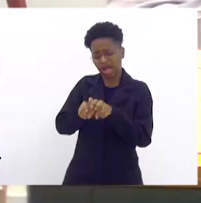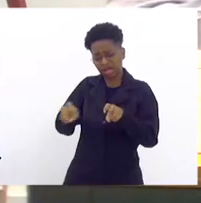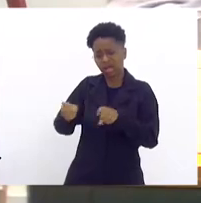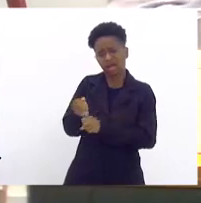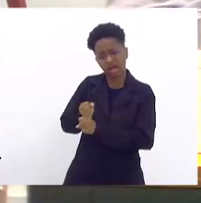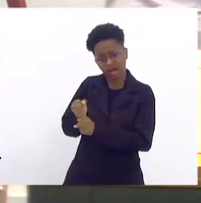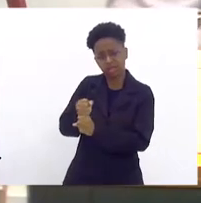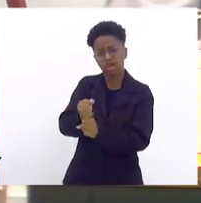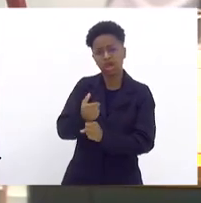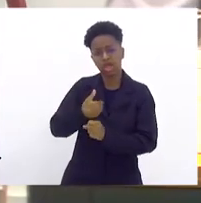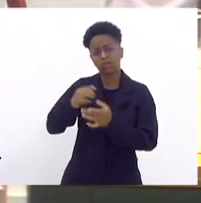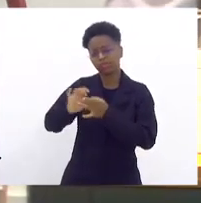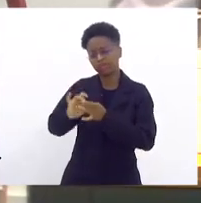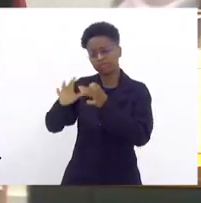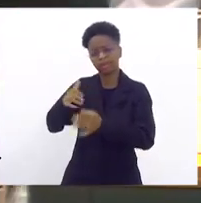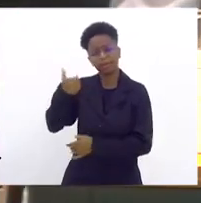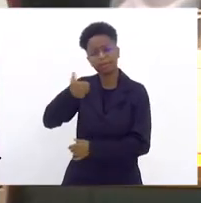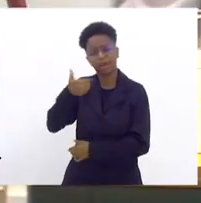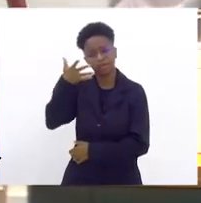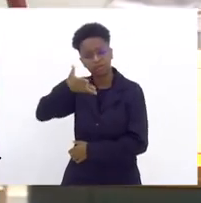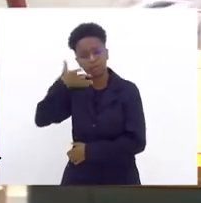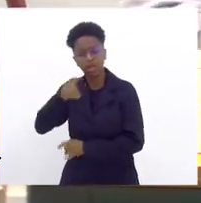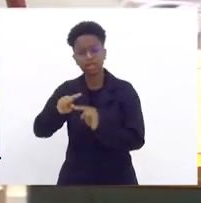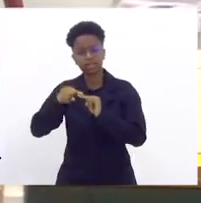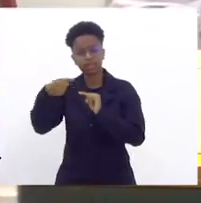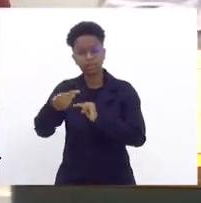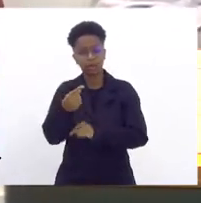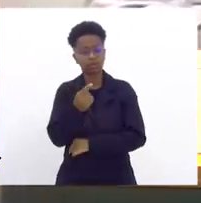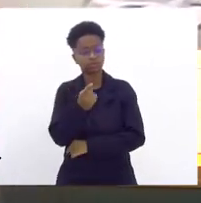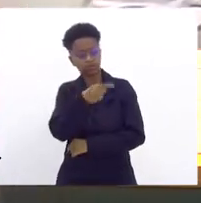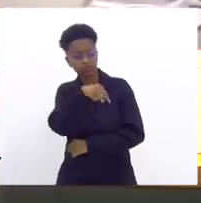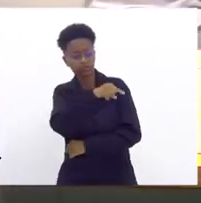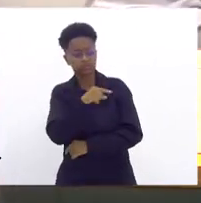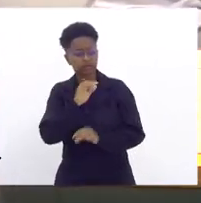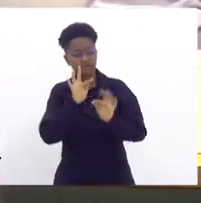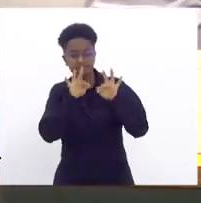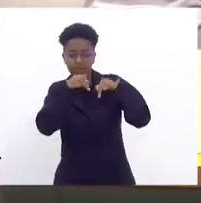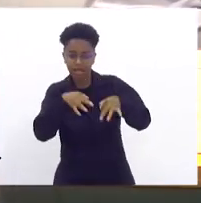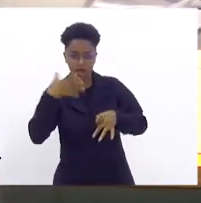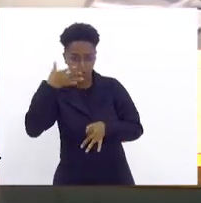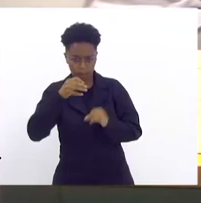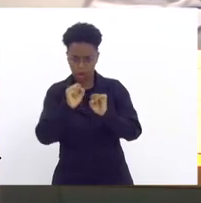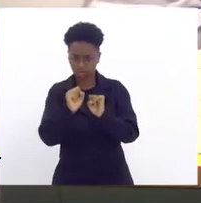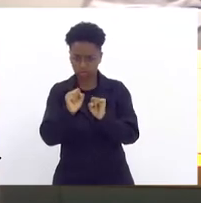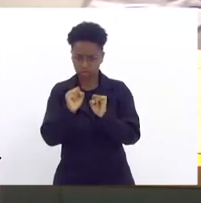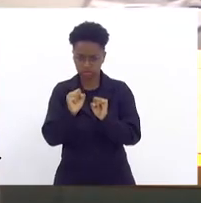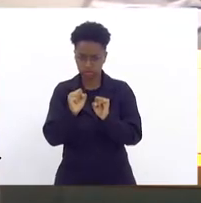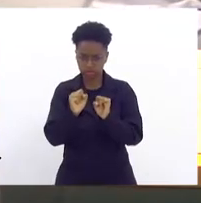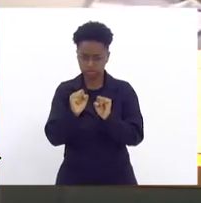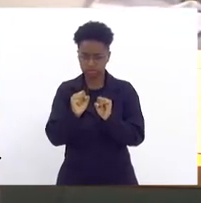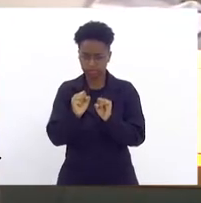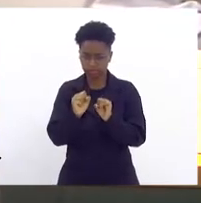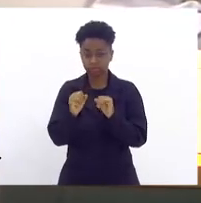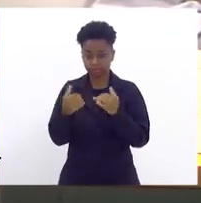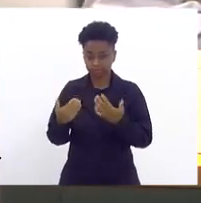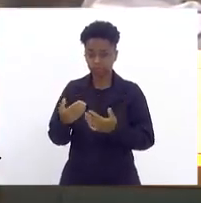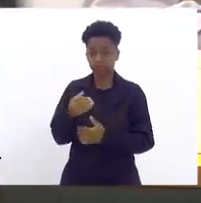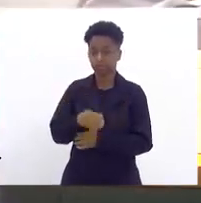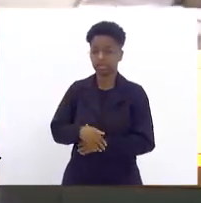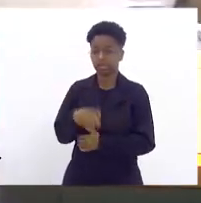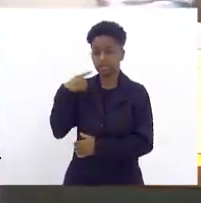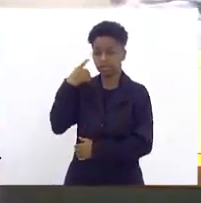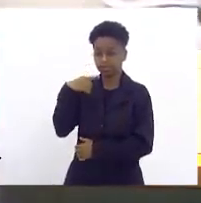mais tempo eu vou deixar eles falarem primeiro aí a senhora nos a Brilhante e finaliza a mesa pode ser desembargadora Deputado por